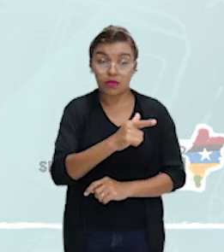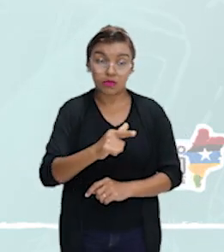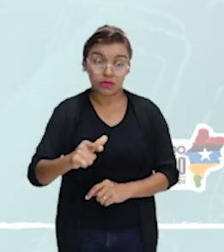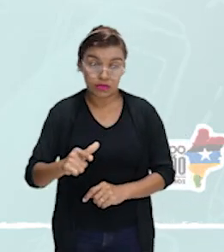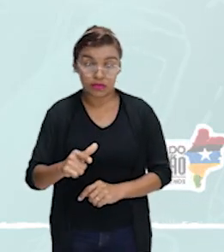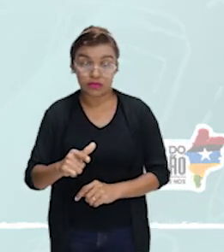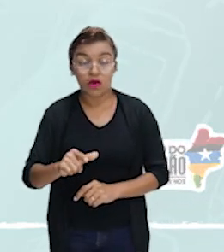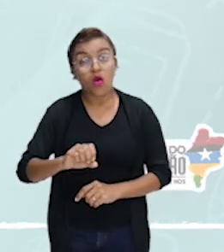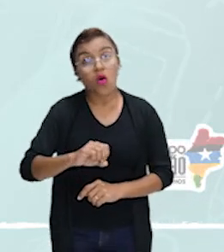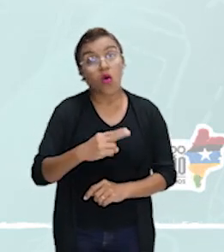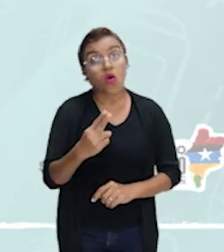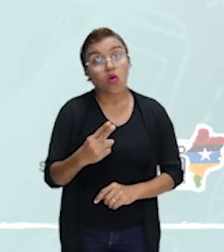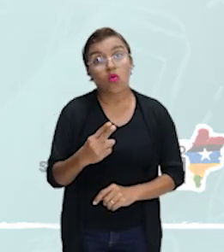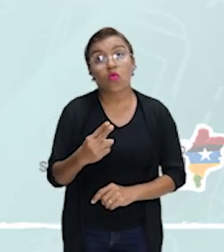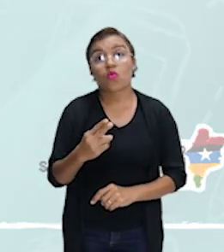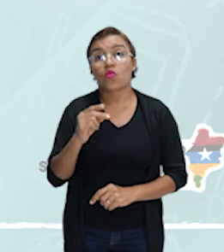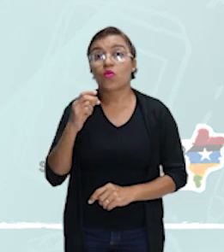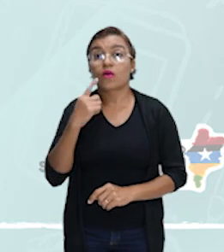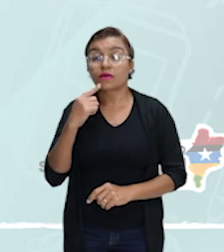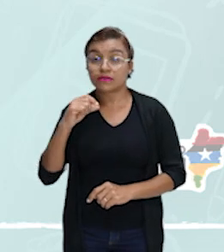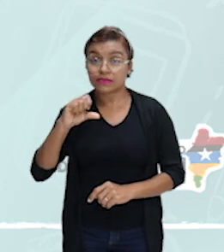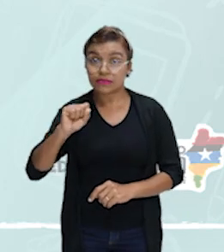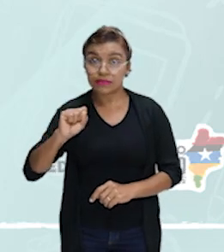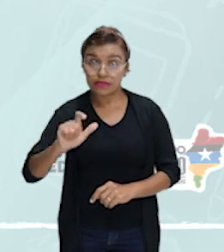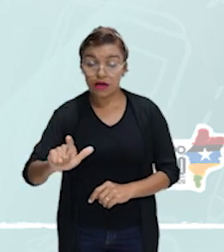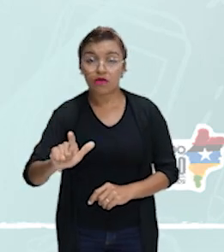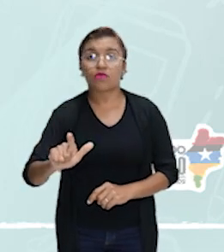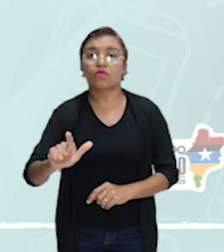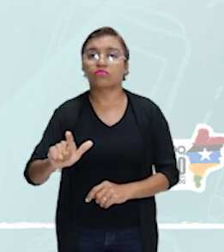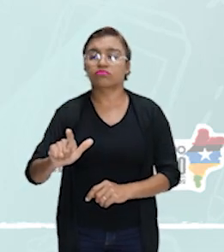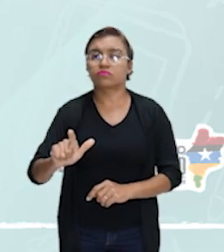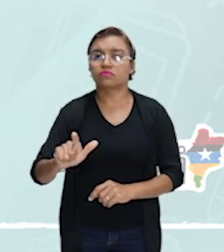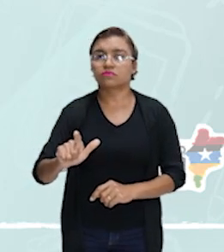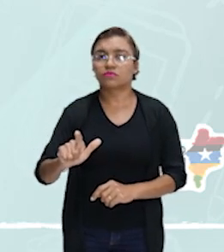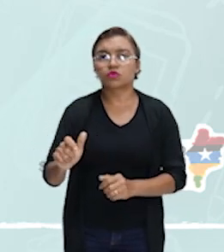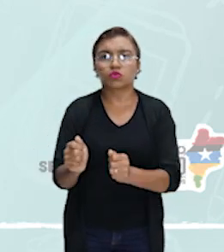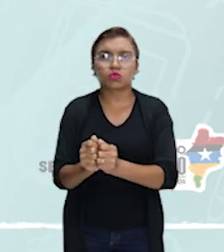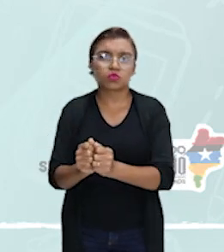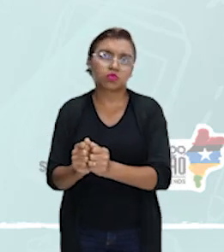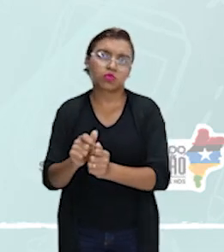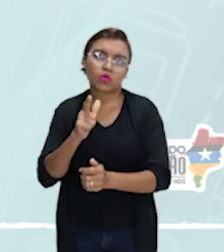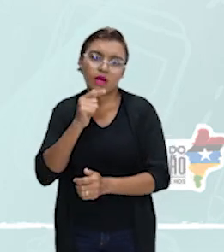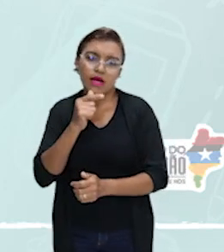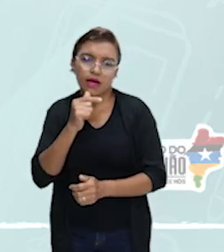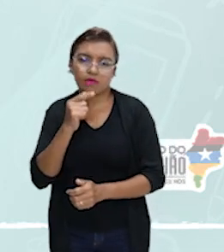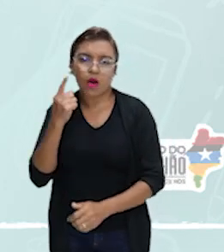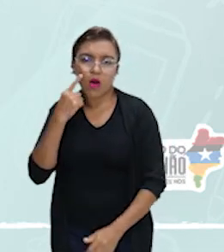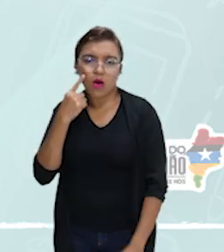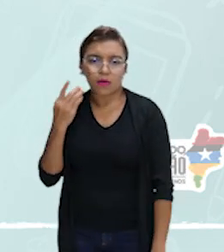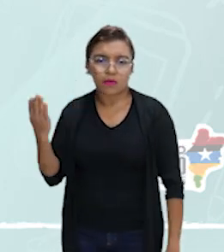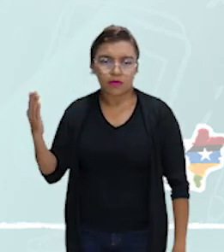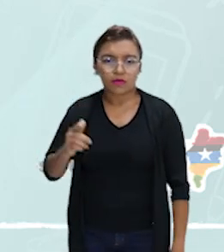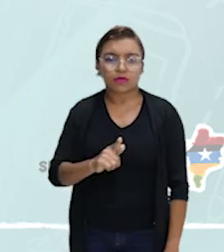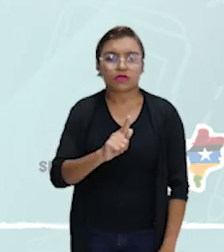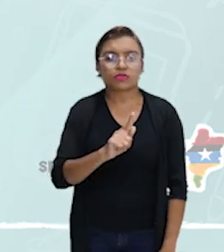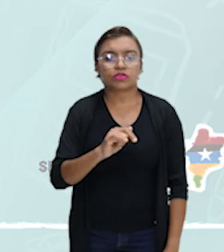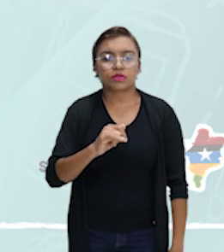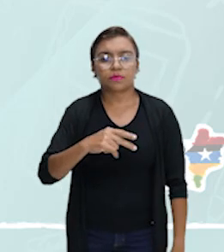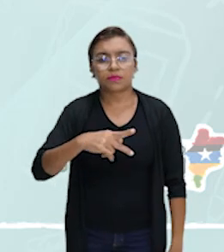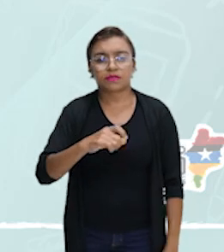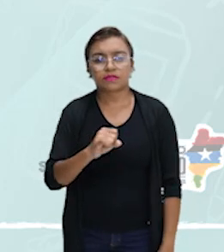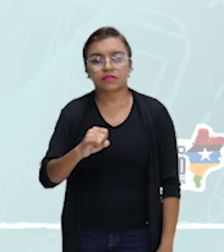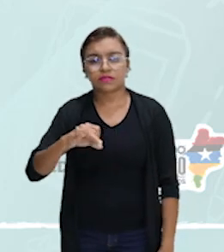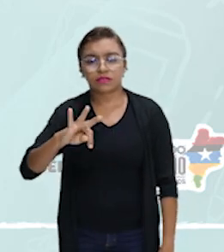sal hidratado, com a presença de água, sendo então conhecido como gipsita. Bom,